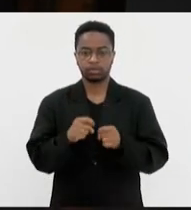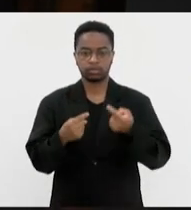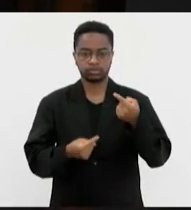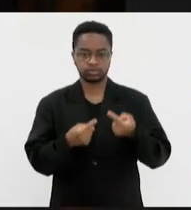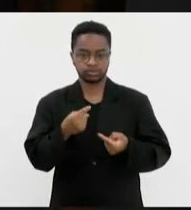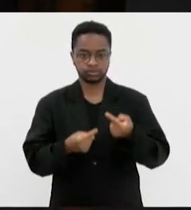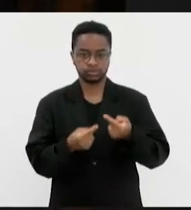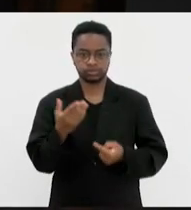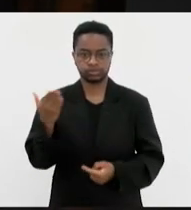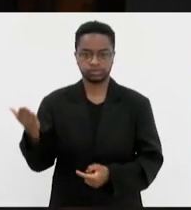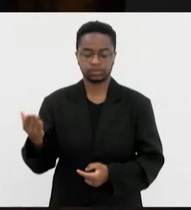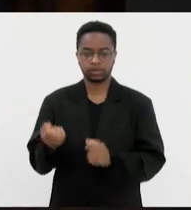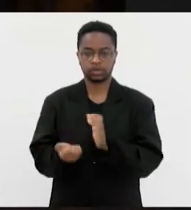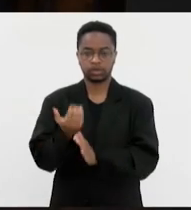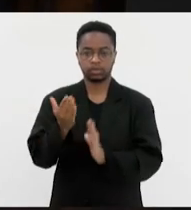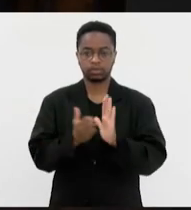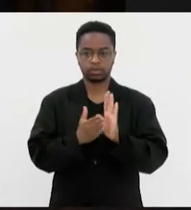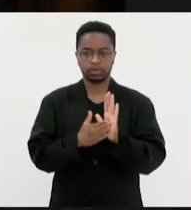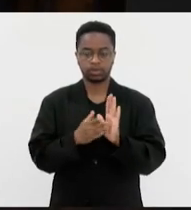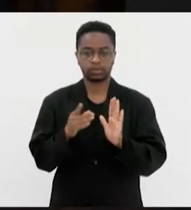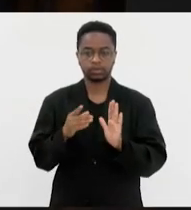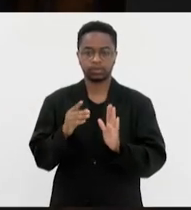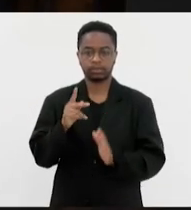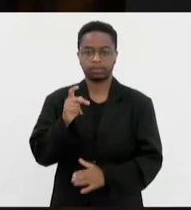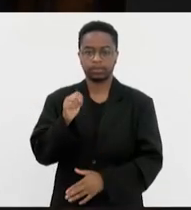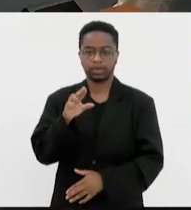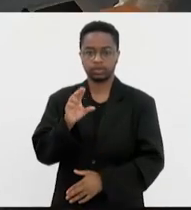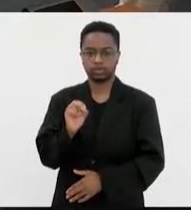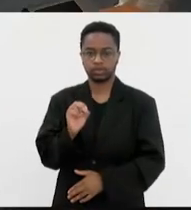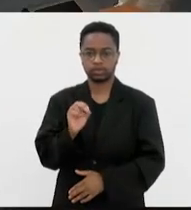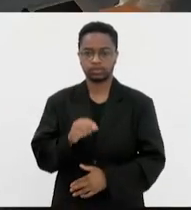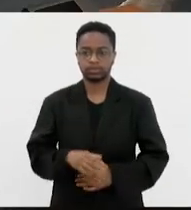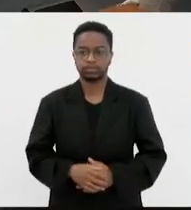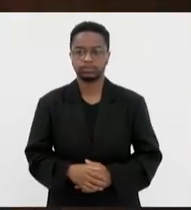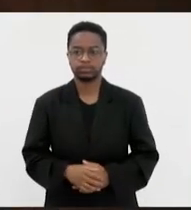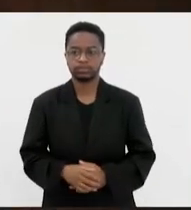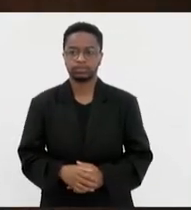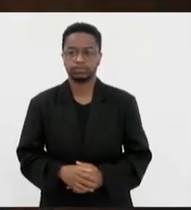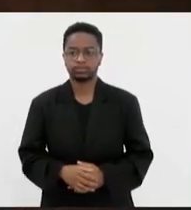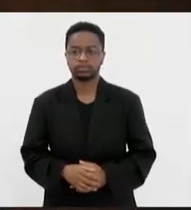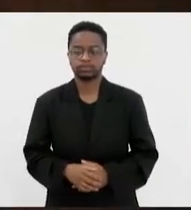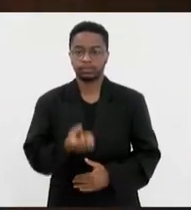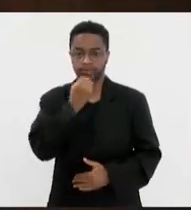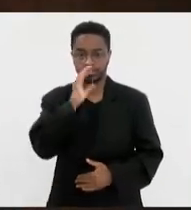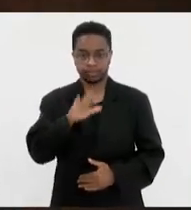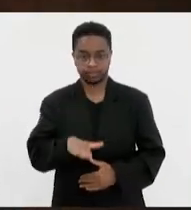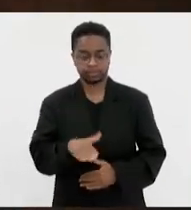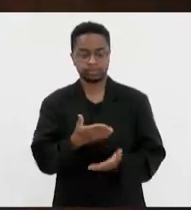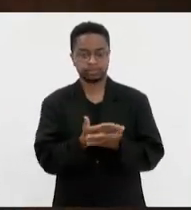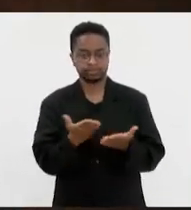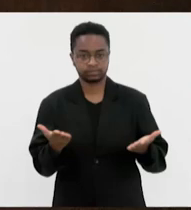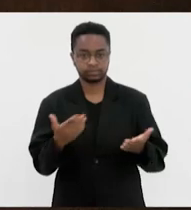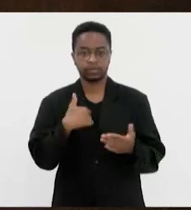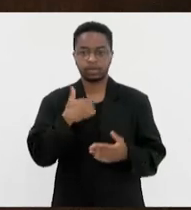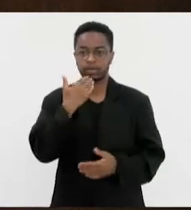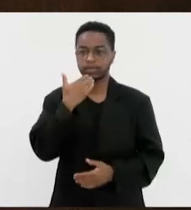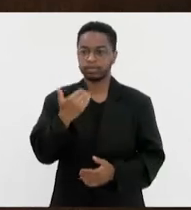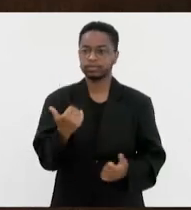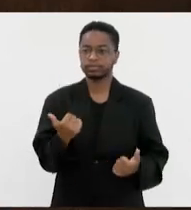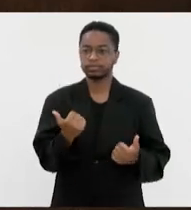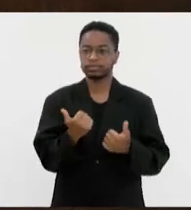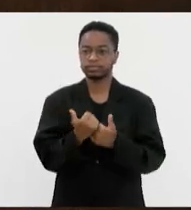o autor da proposta, doutor Pedro Ricardo. Presidente, boa tarde. Queria pedir a colaboração aqui dos nossos